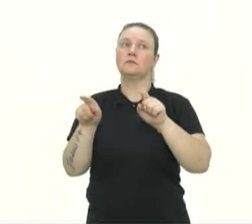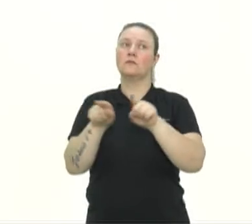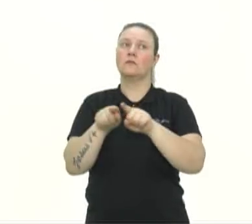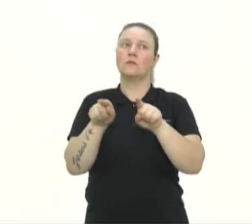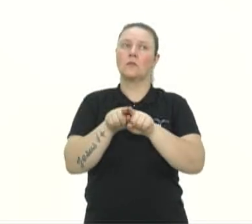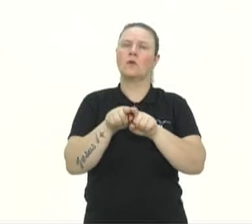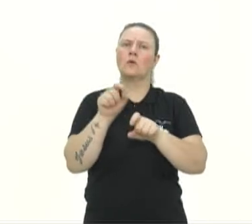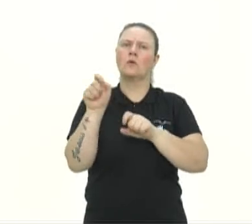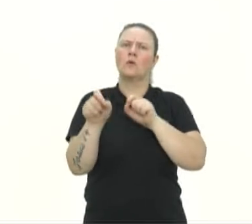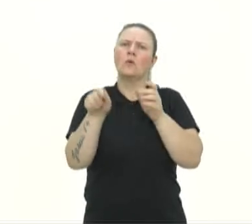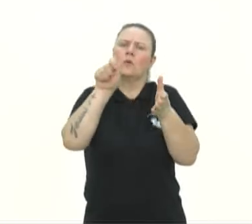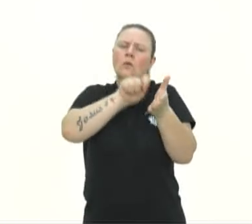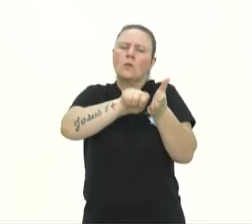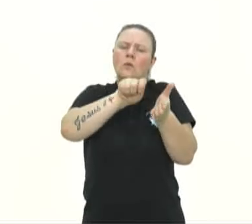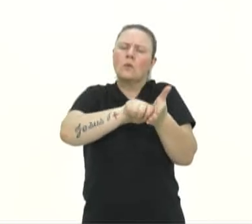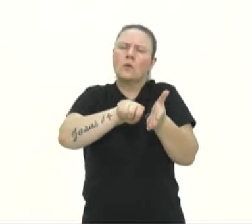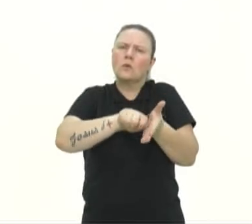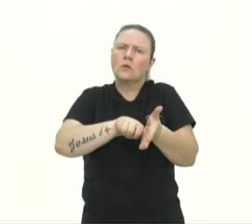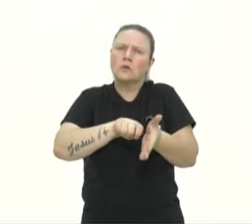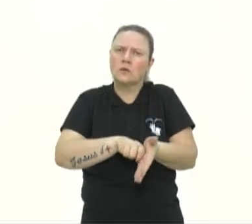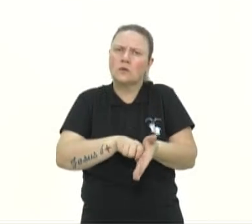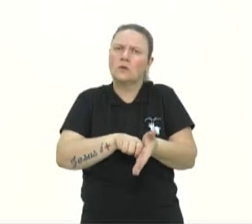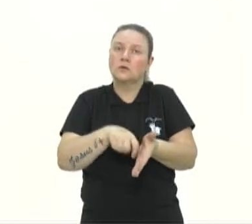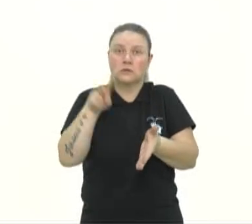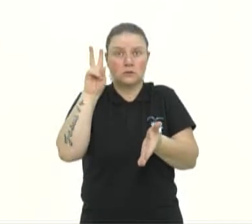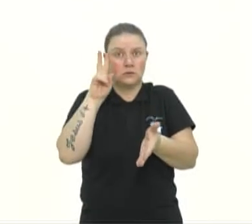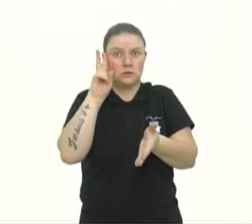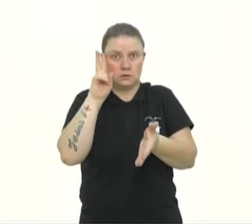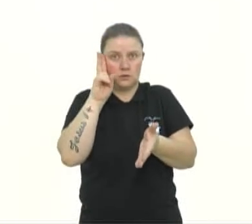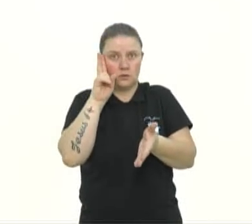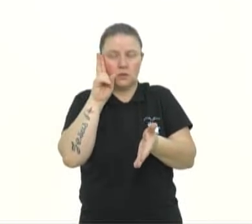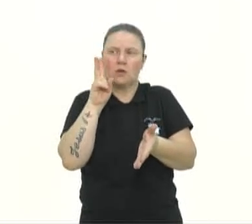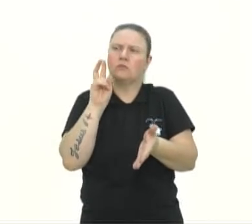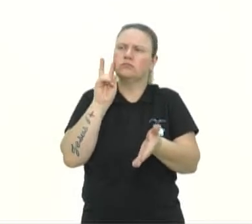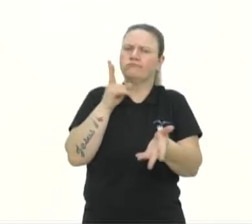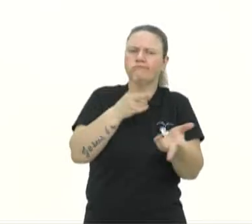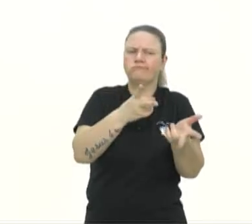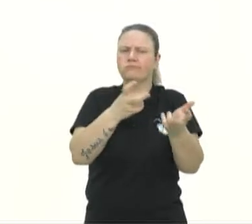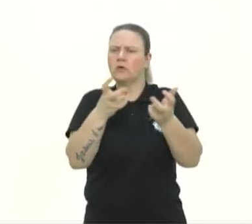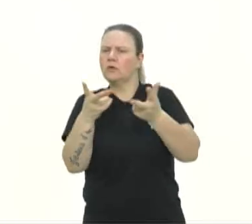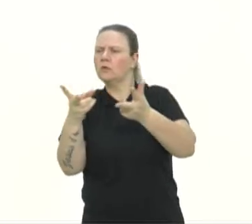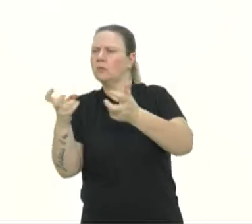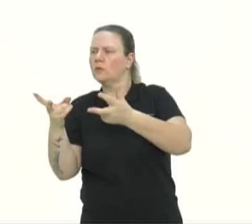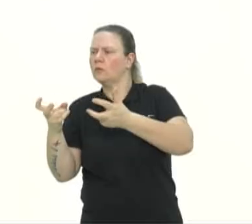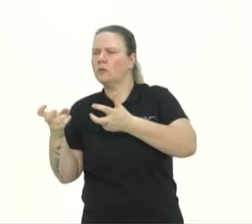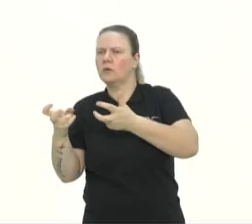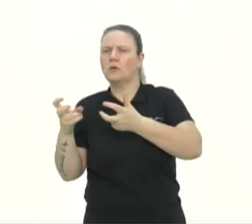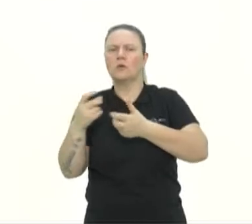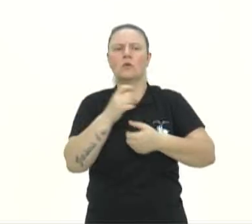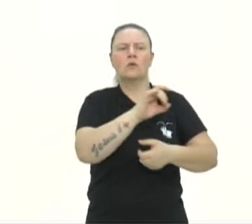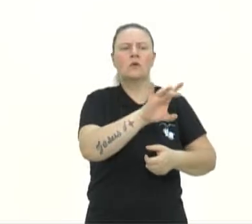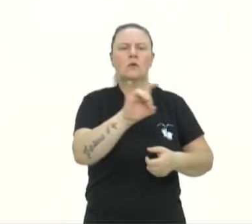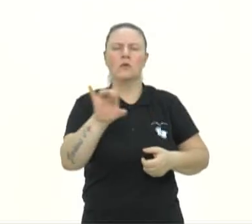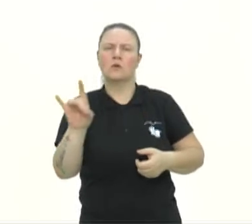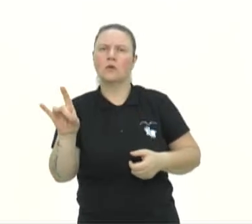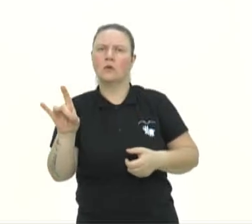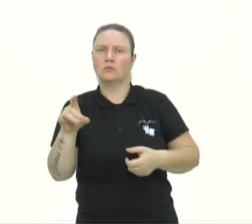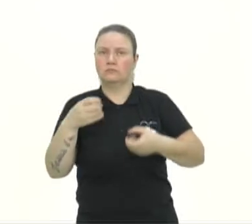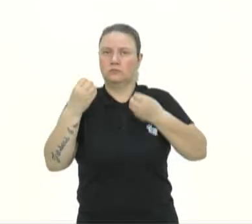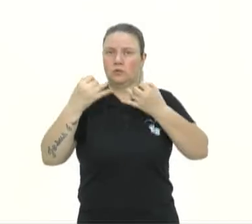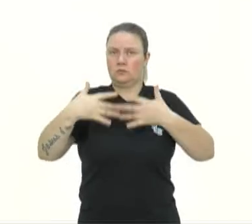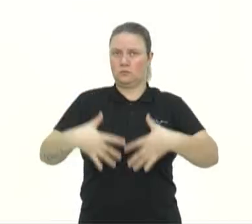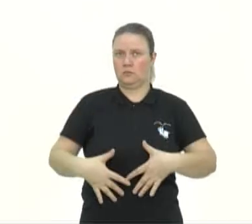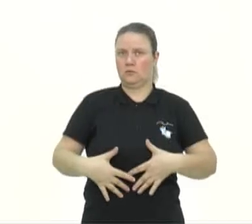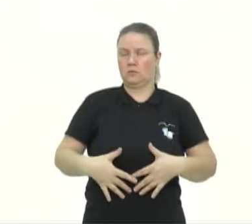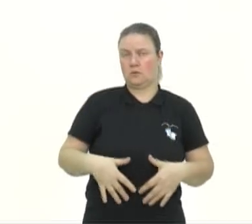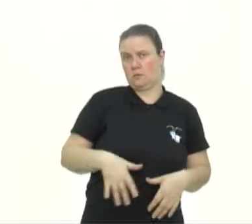transcrição do causo, ela tenta então conservar ao máximo as marcas da fala. Então isso é importante. O narrador